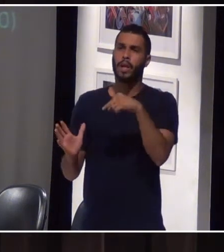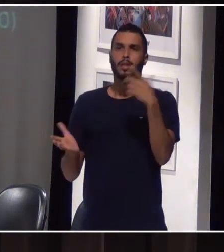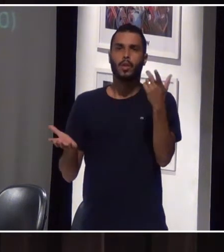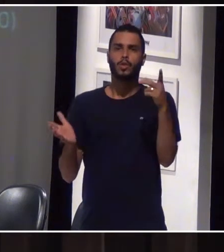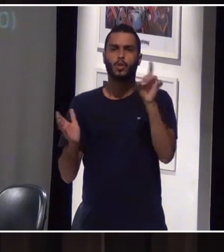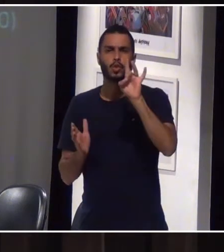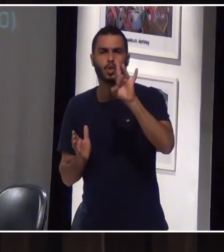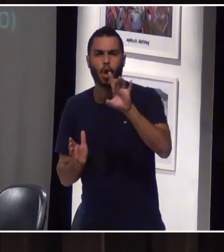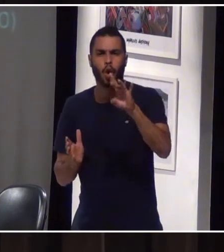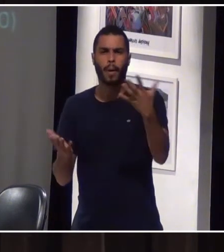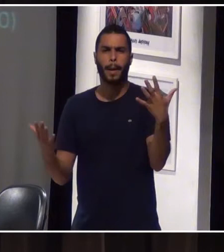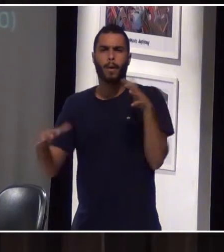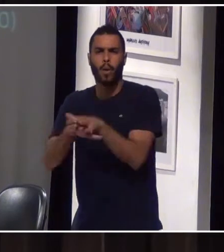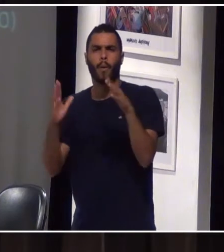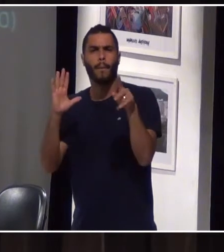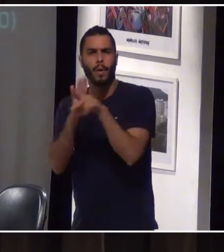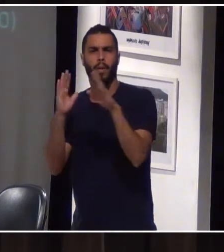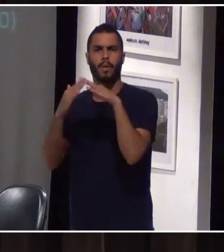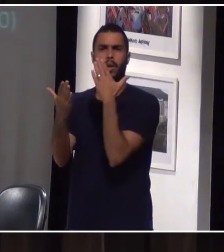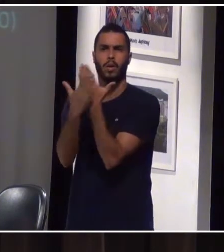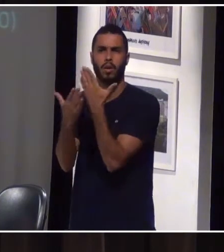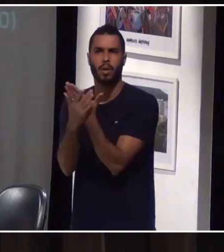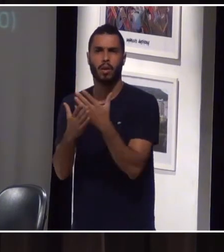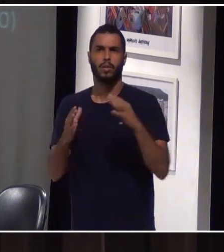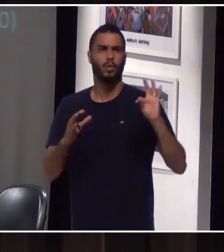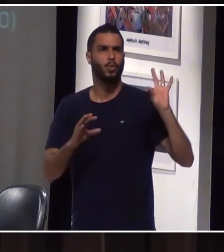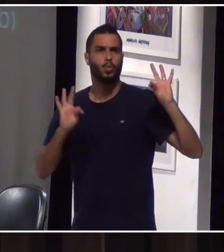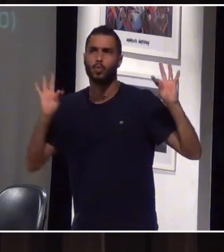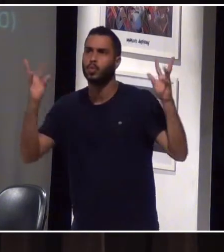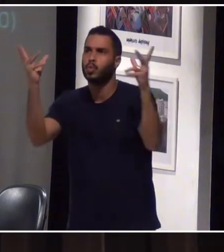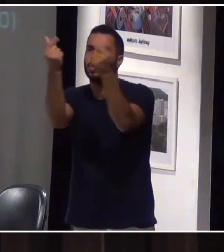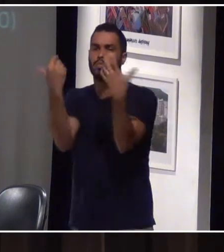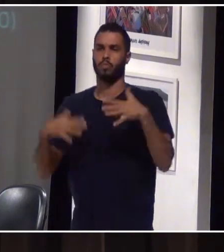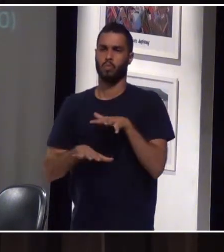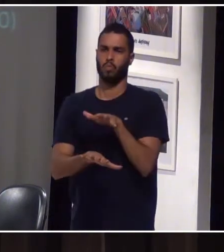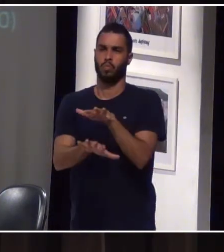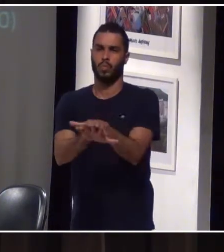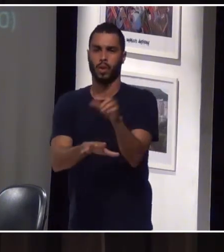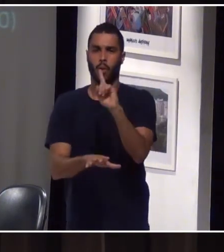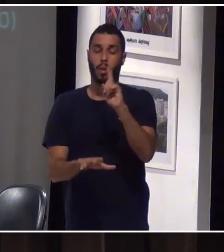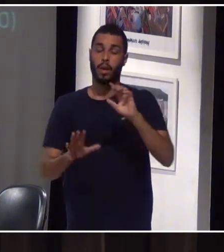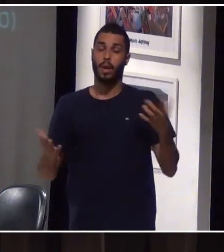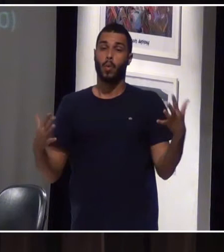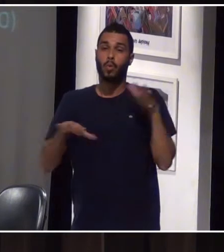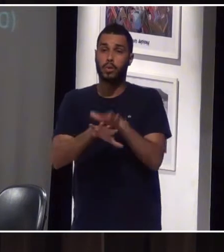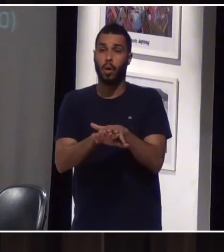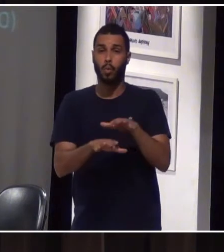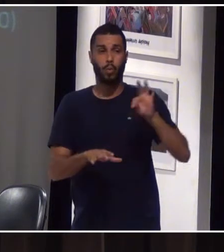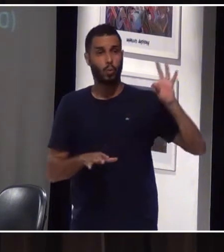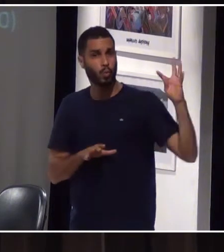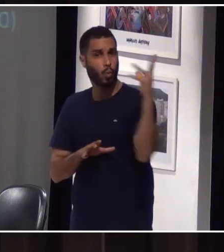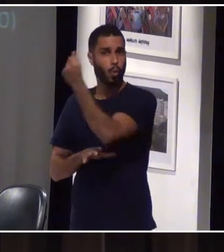falando exclusivamente da inclusão escolar, de estarem todos juntos na escola comum, eu estou falando da inclusão de todos em todos